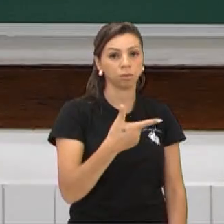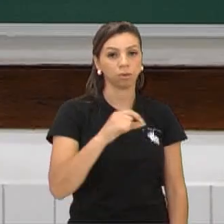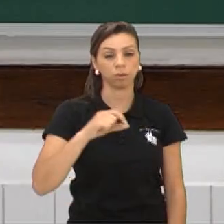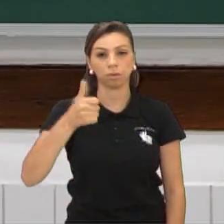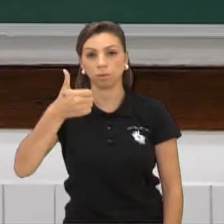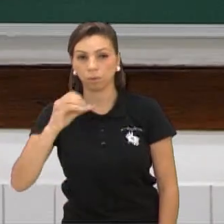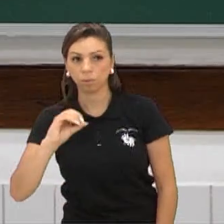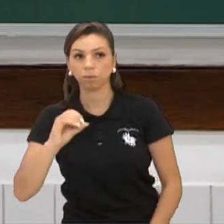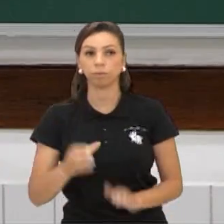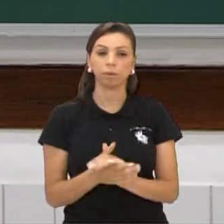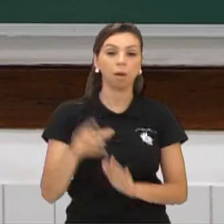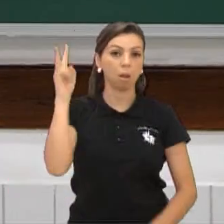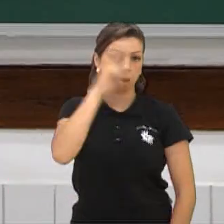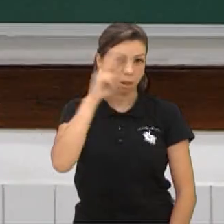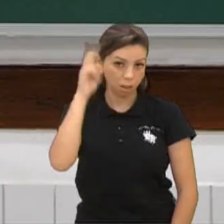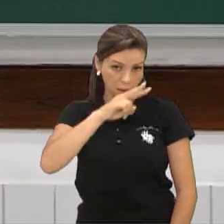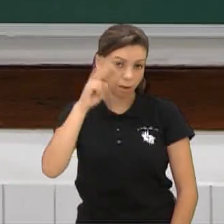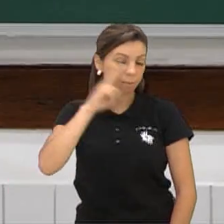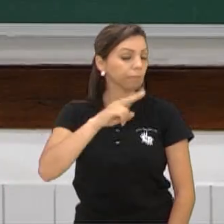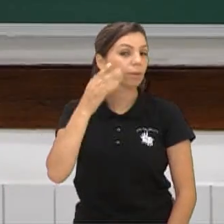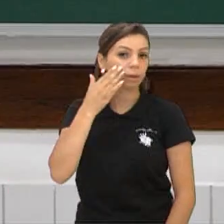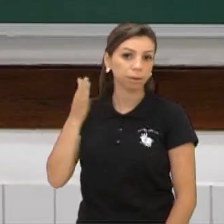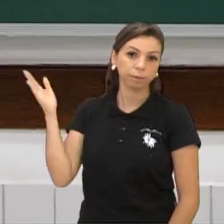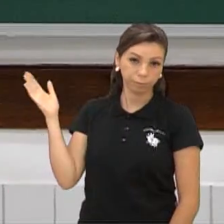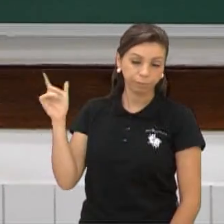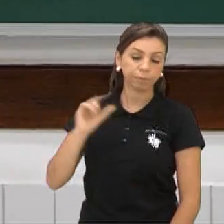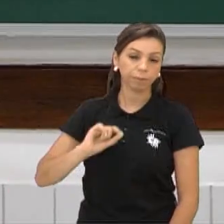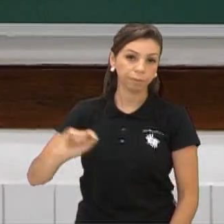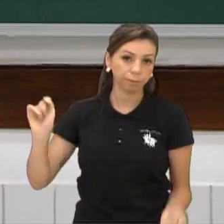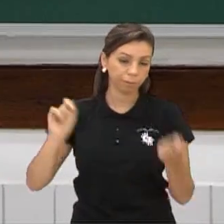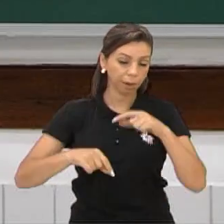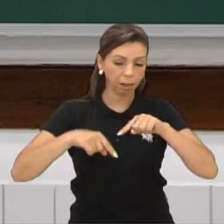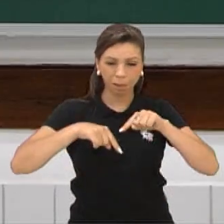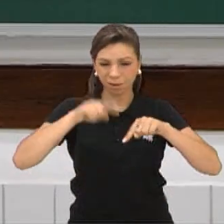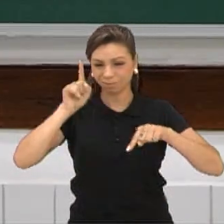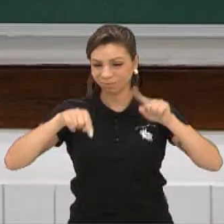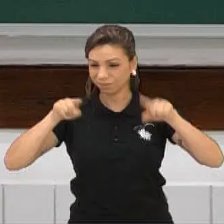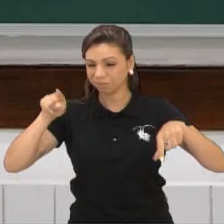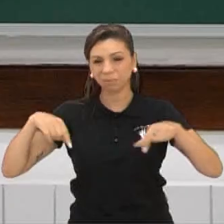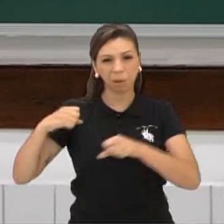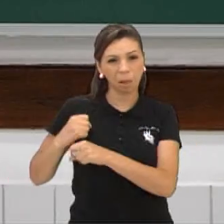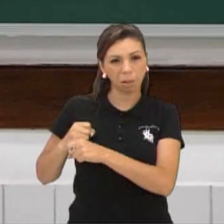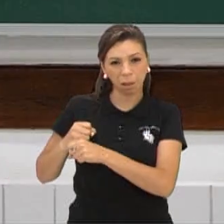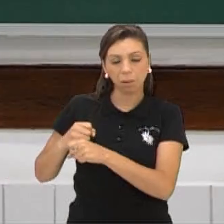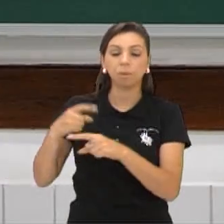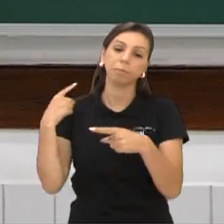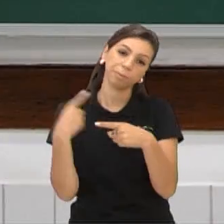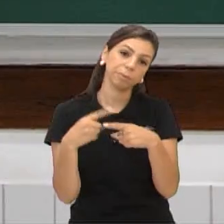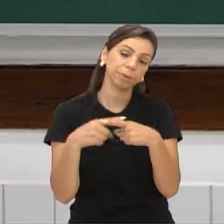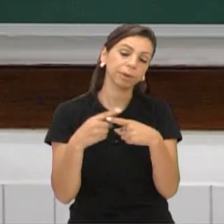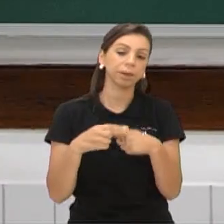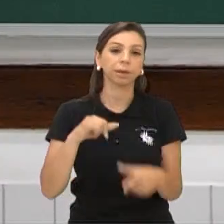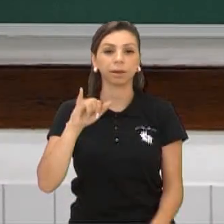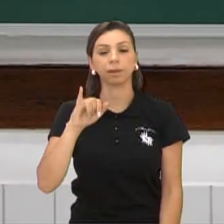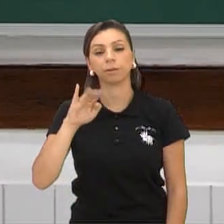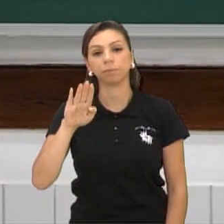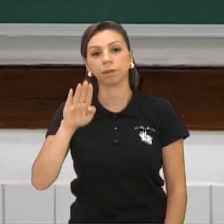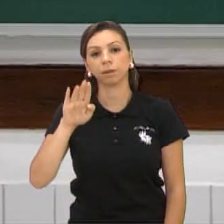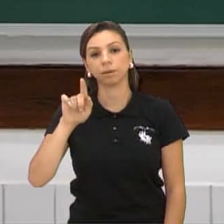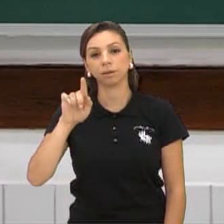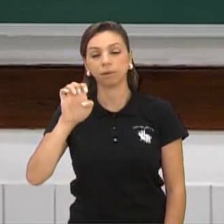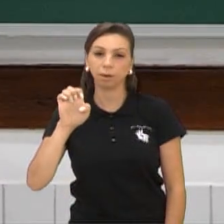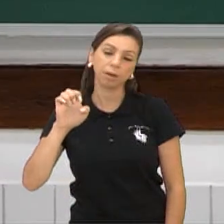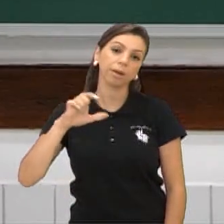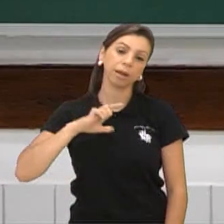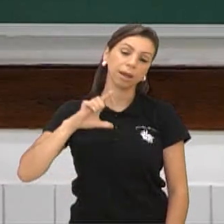Esse IBGE, lembre, já falado anteriormente, oscila durante o ano porque, logicamente, IBGE baseia-se